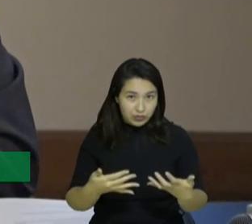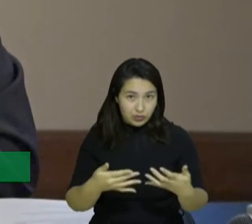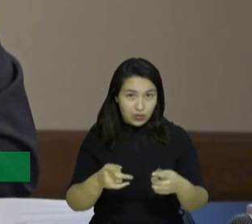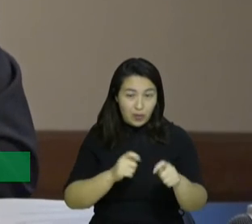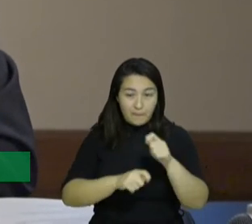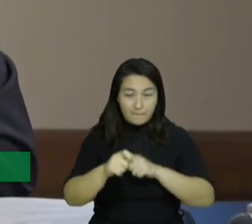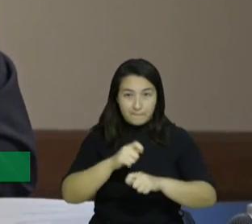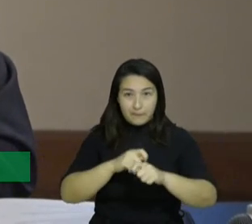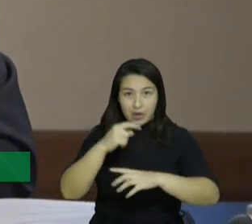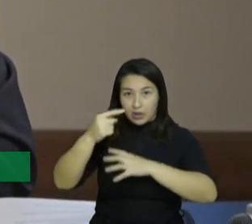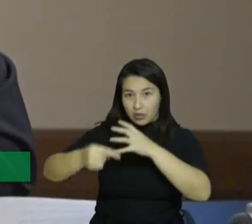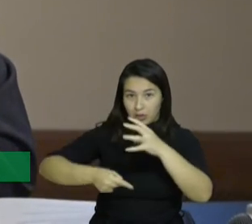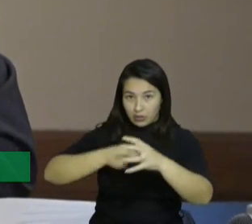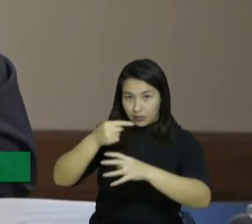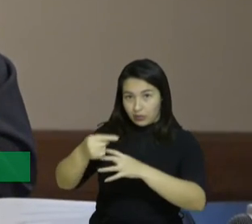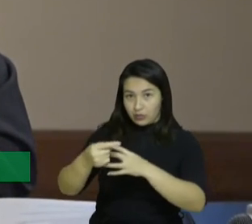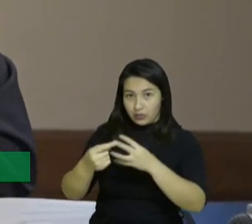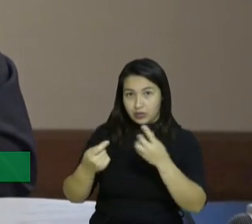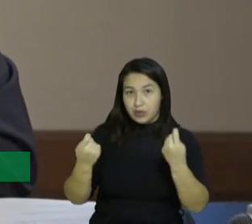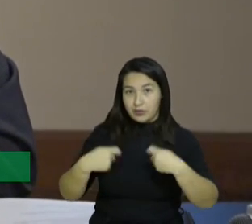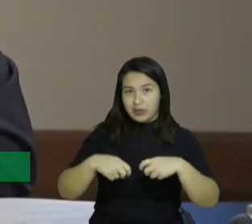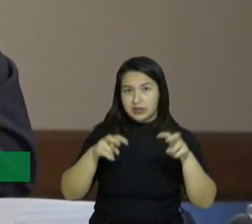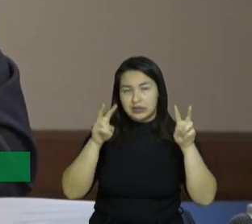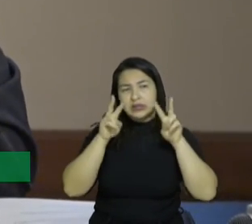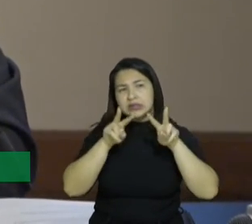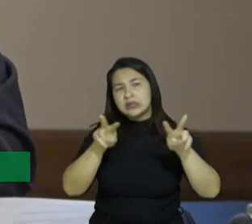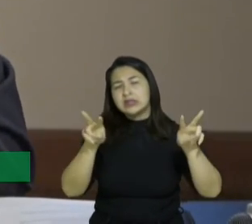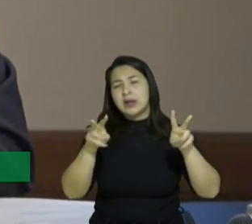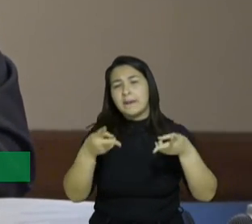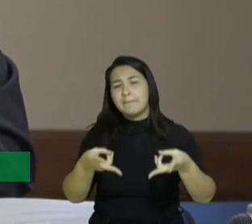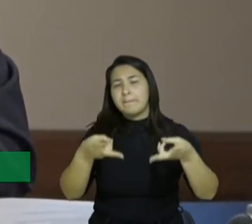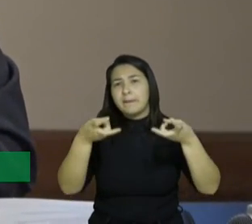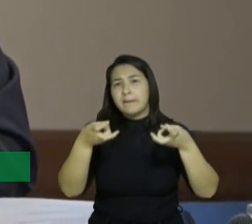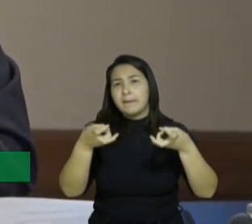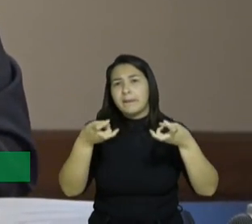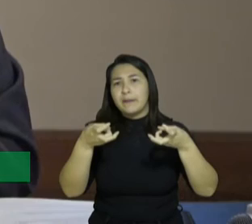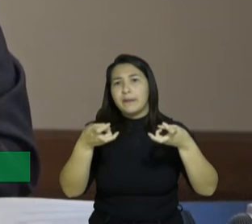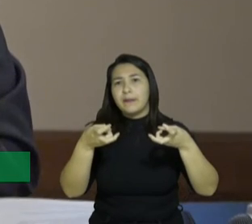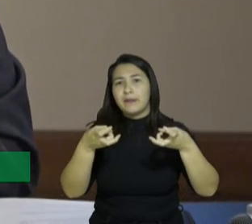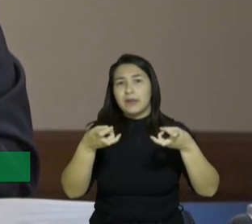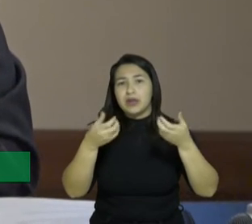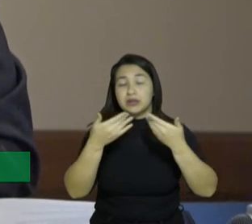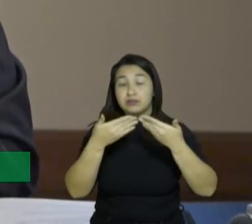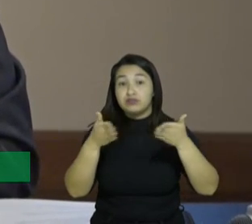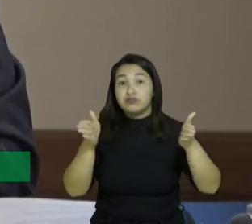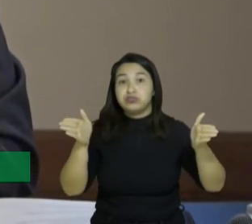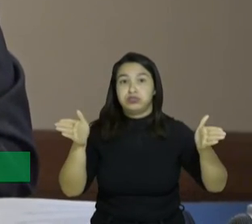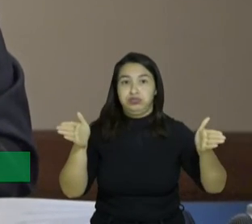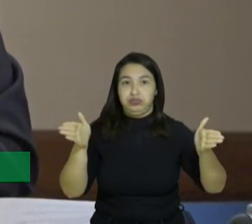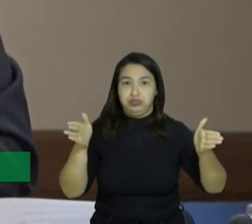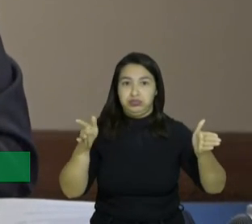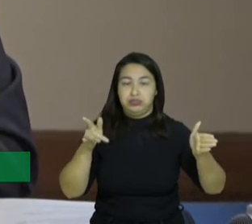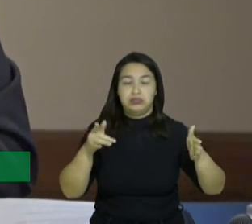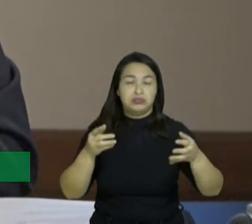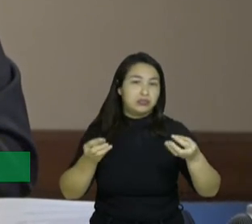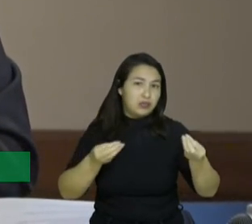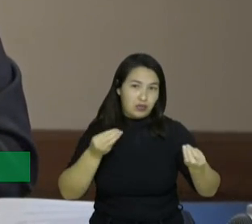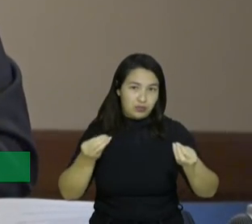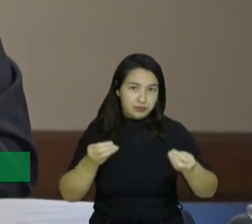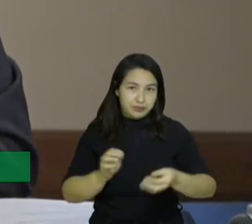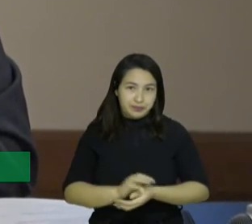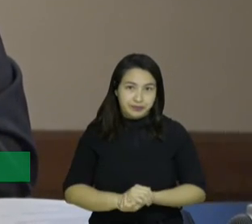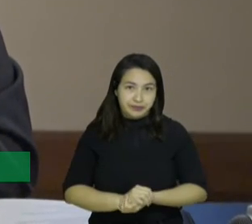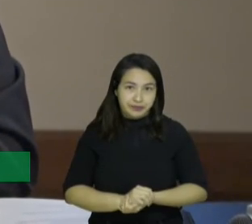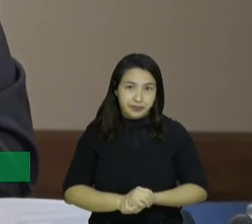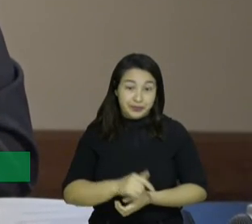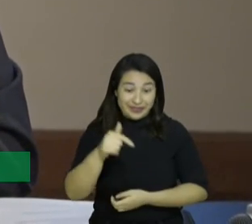mundial a gente tem que observar de forma eh bastante abrangente e esse é o caminho Não há dúvida nenhuma no